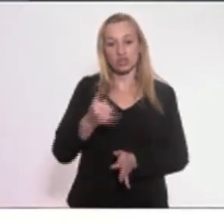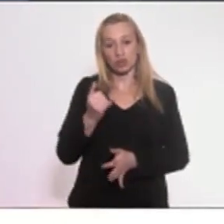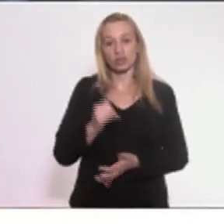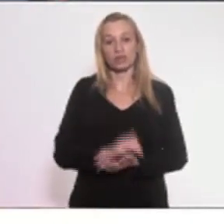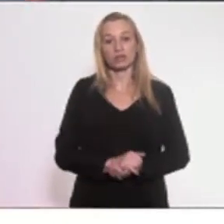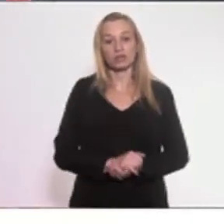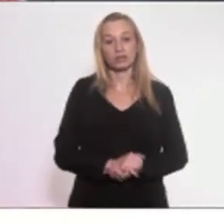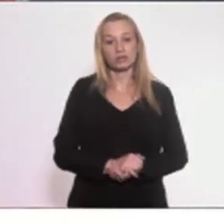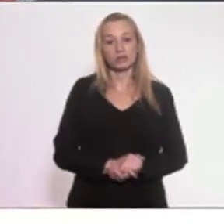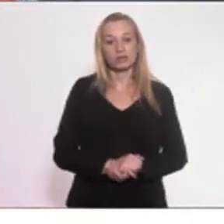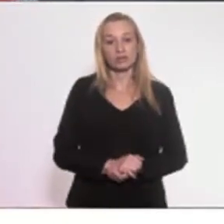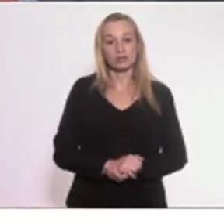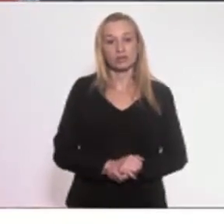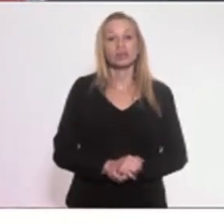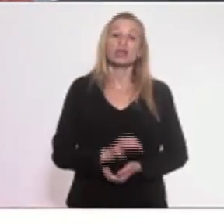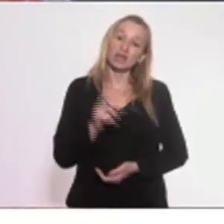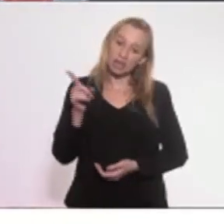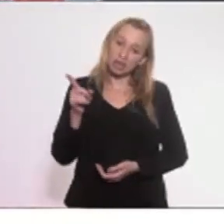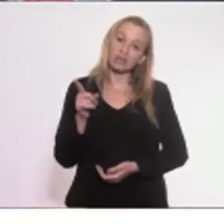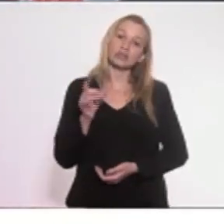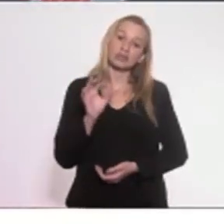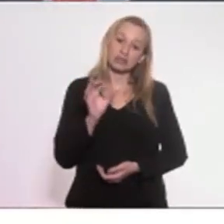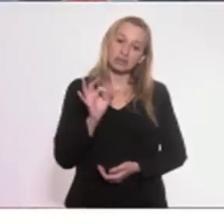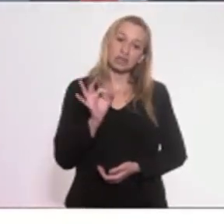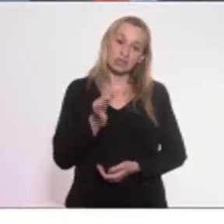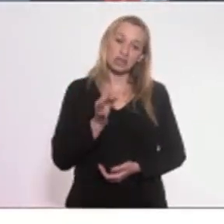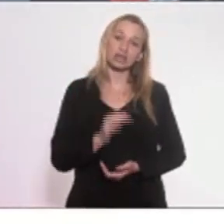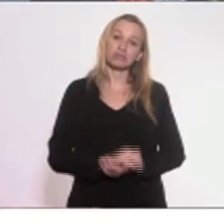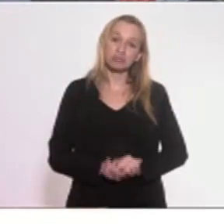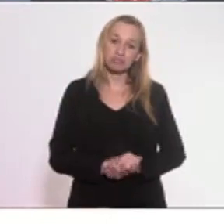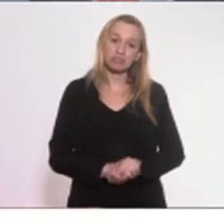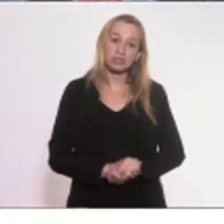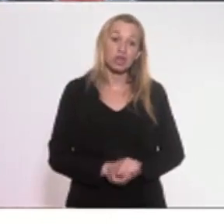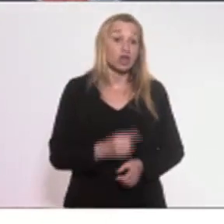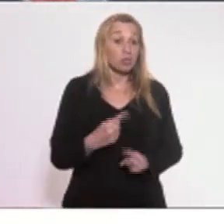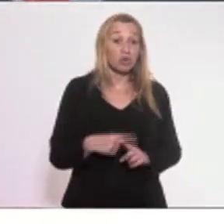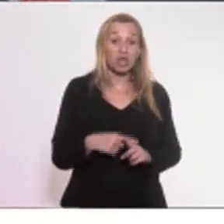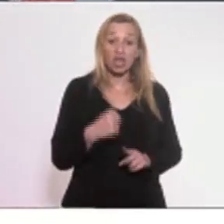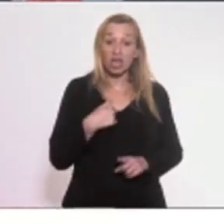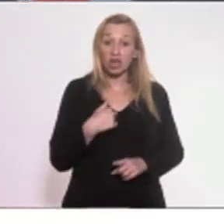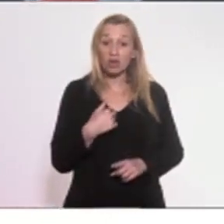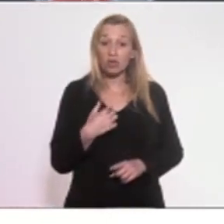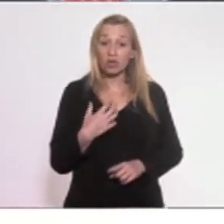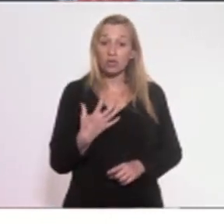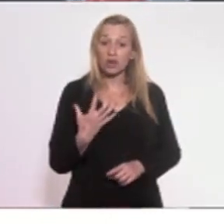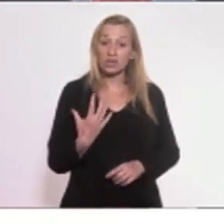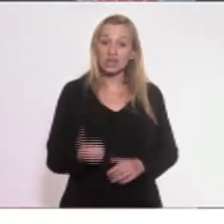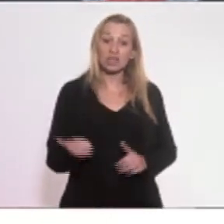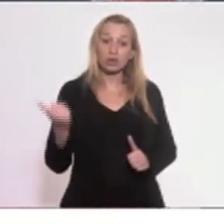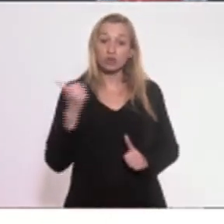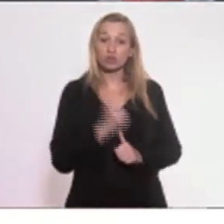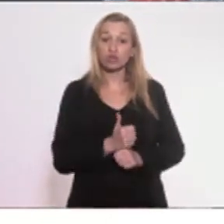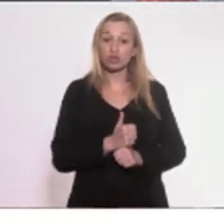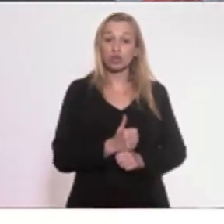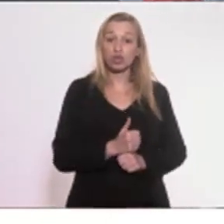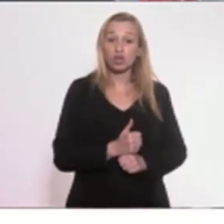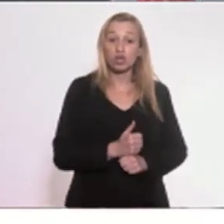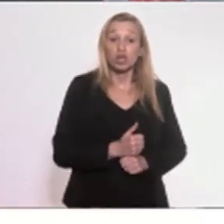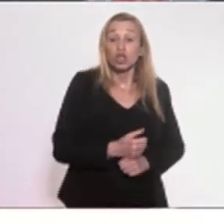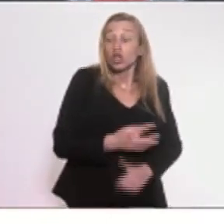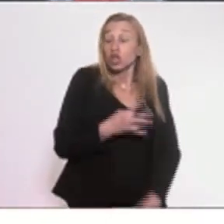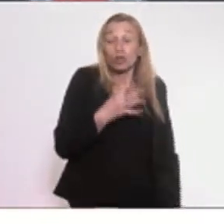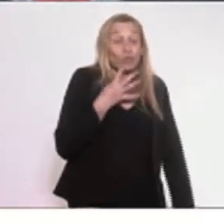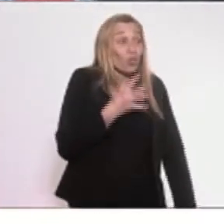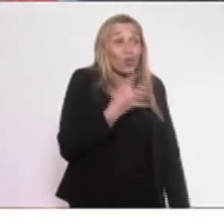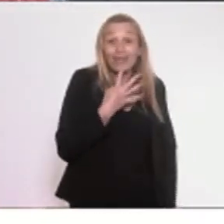tem total razão. Porque eu vou dar parecer para um substitutivo que eu jamais vi